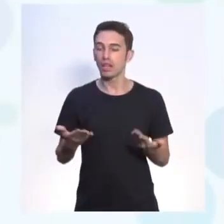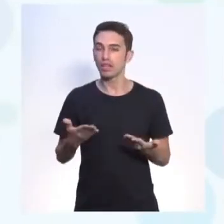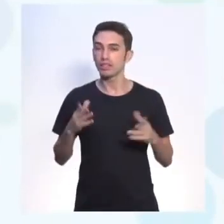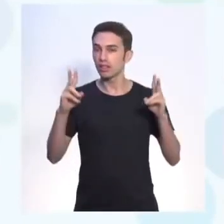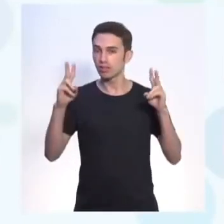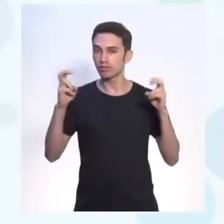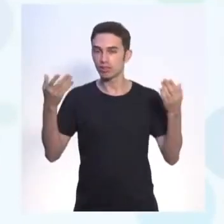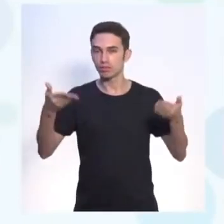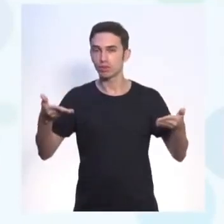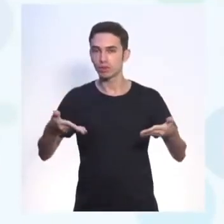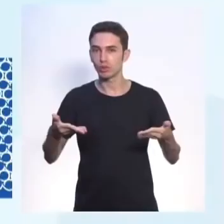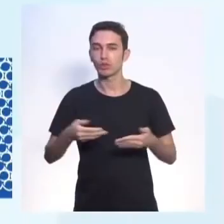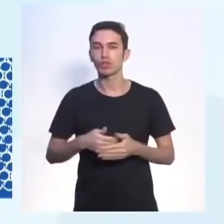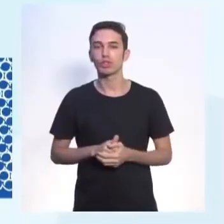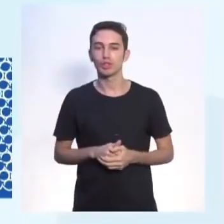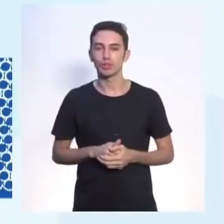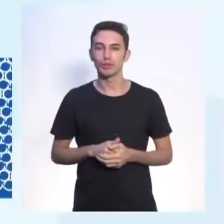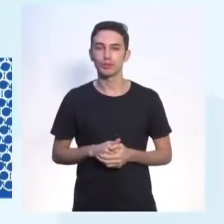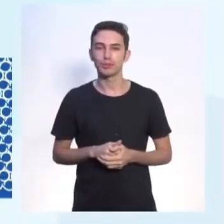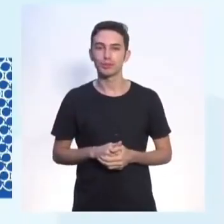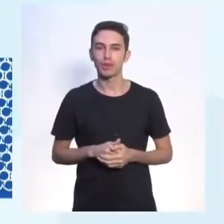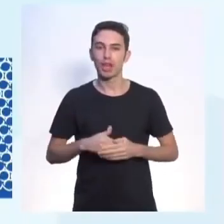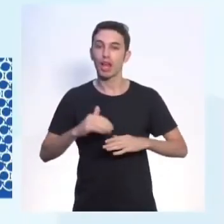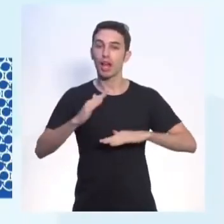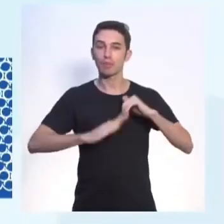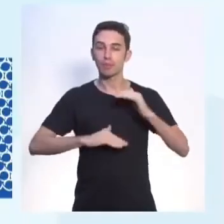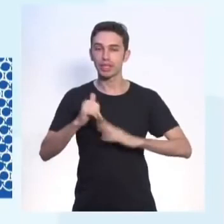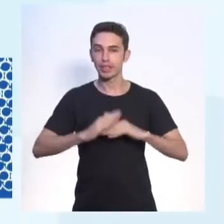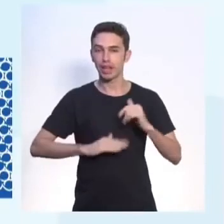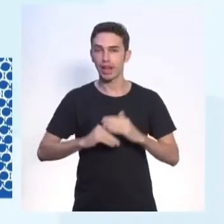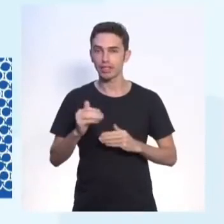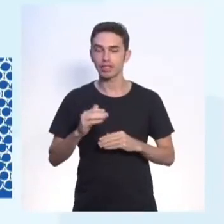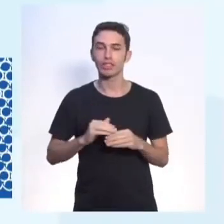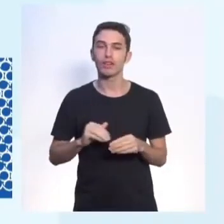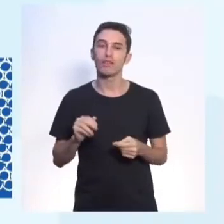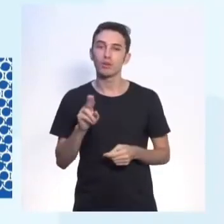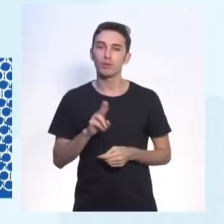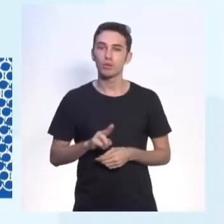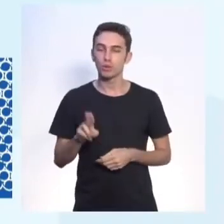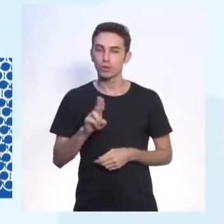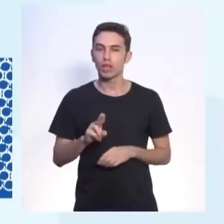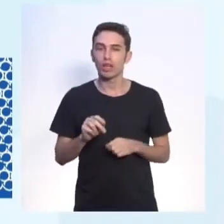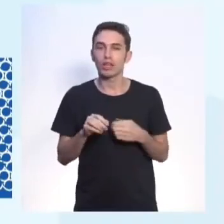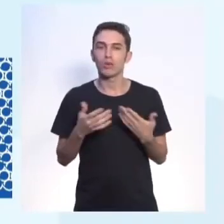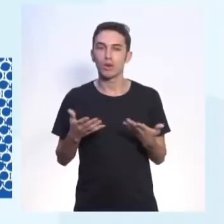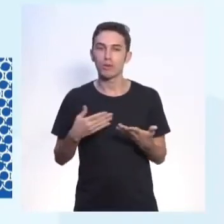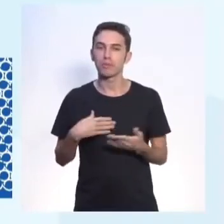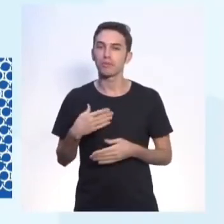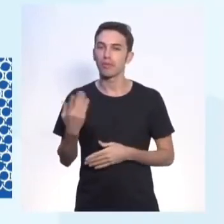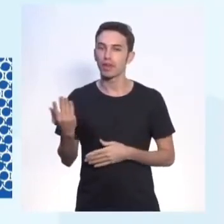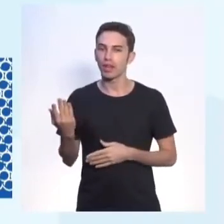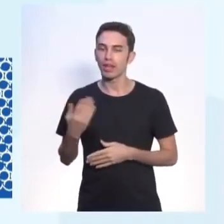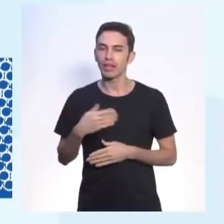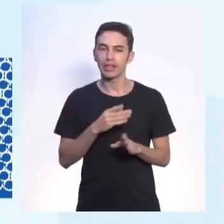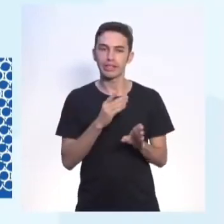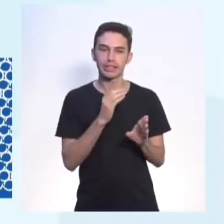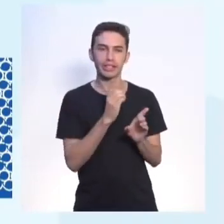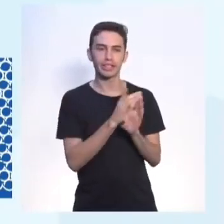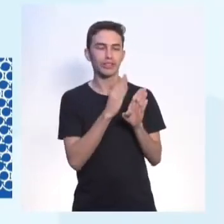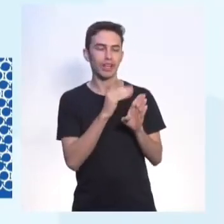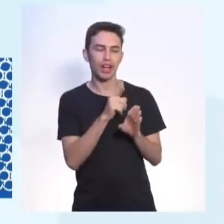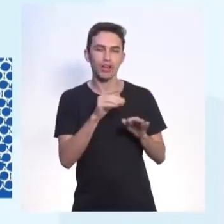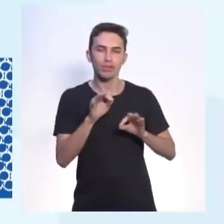nosso tema da aula de hoje. As habilidades que nós iremos trabalhar está aí. Identificar